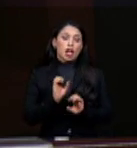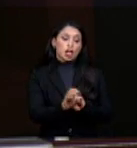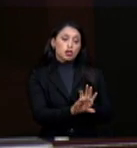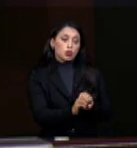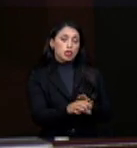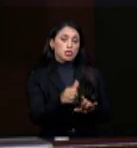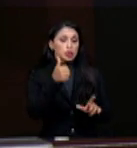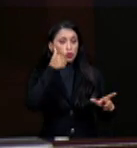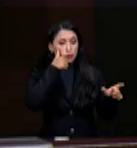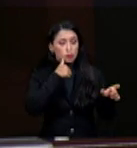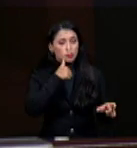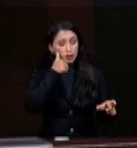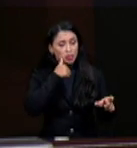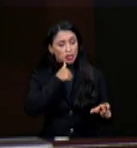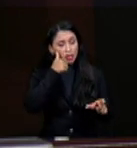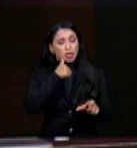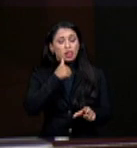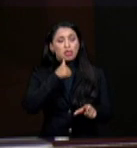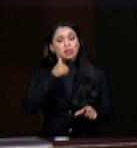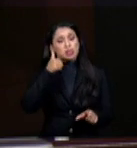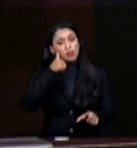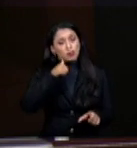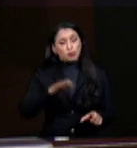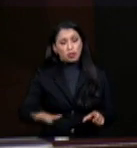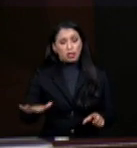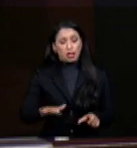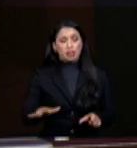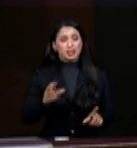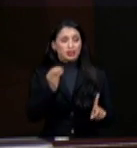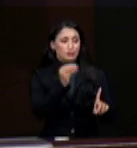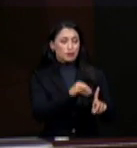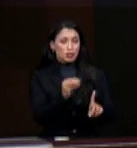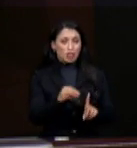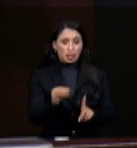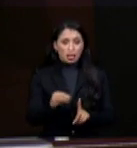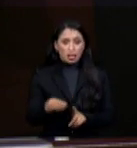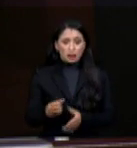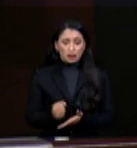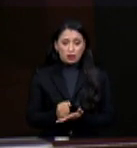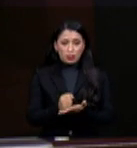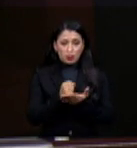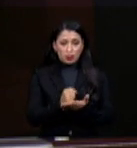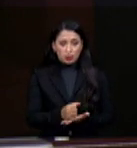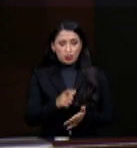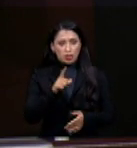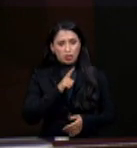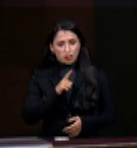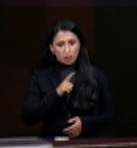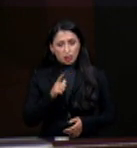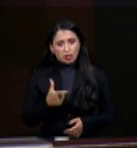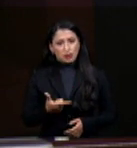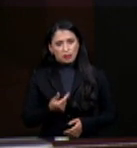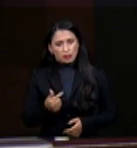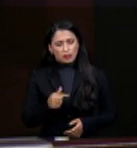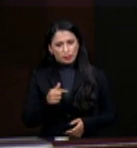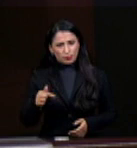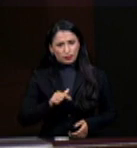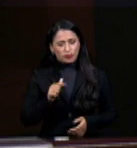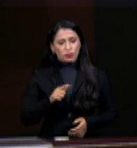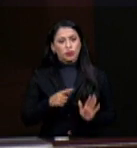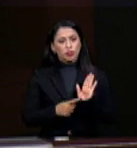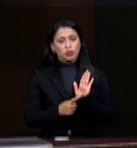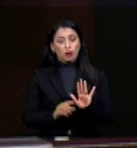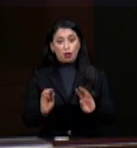agora é a embaixadora do Canadá, Jennifer May. A declaração de Charlevoix do G7 sobre educação